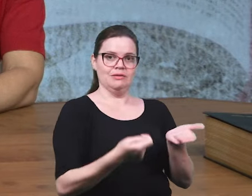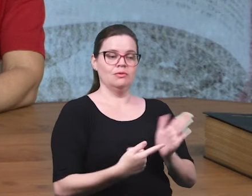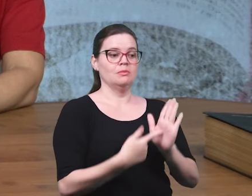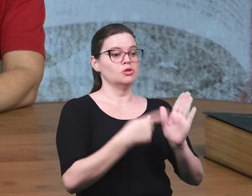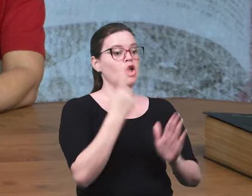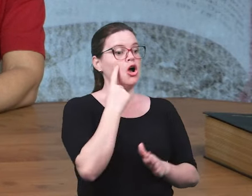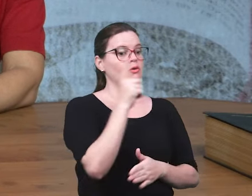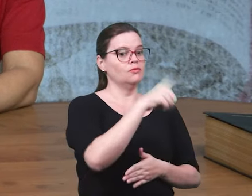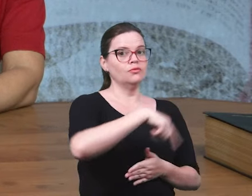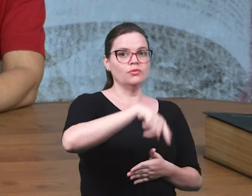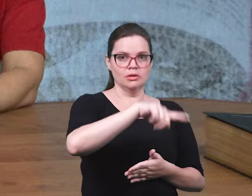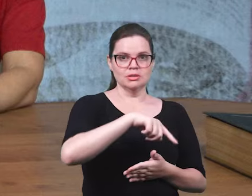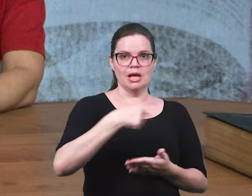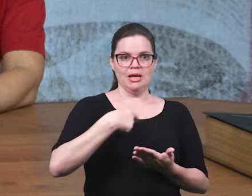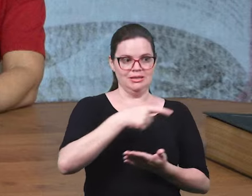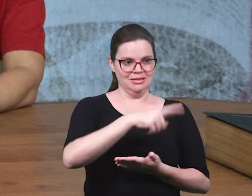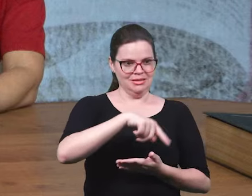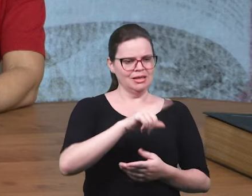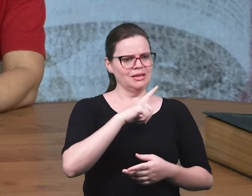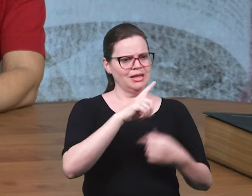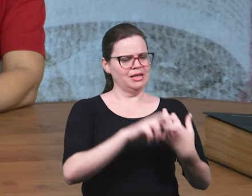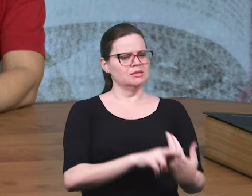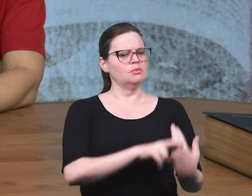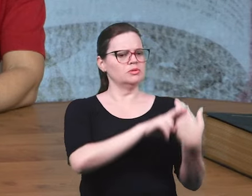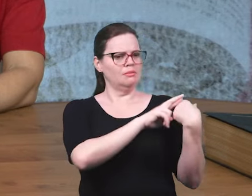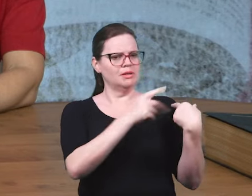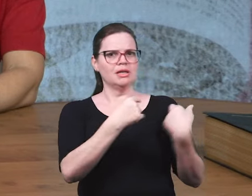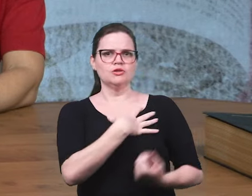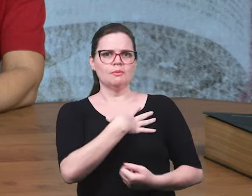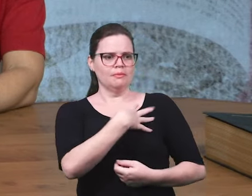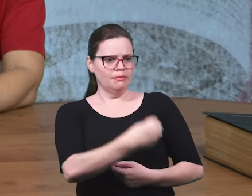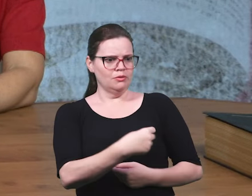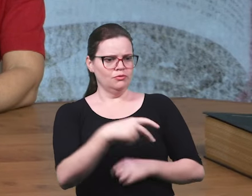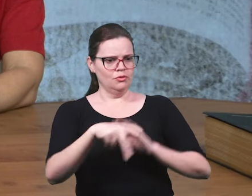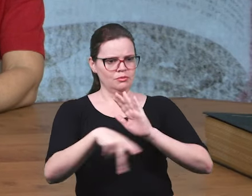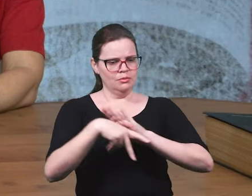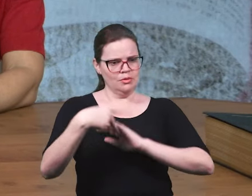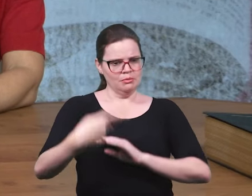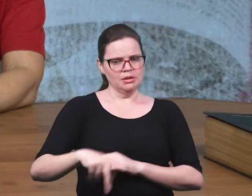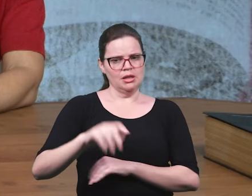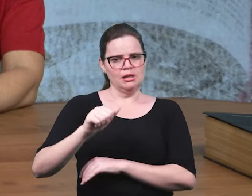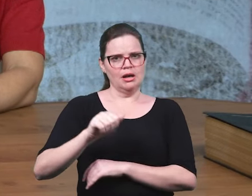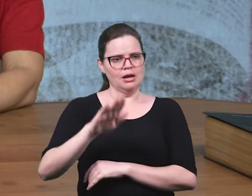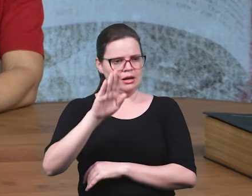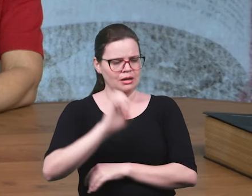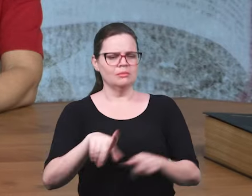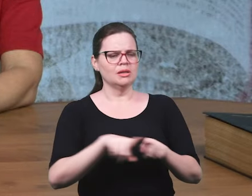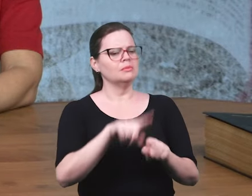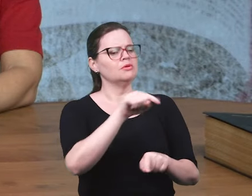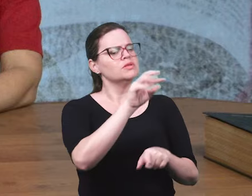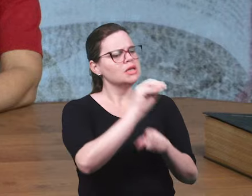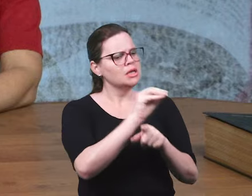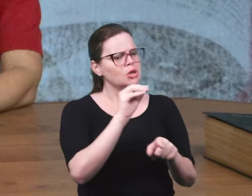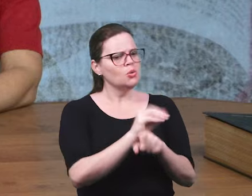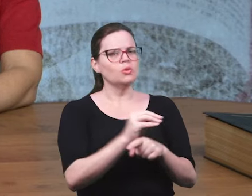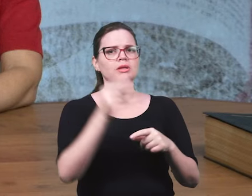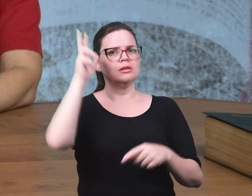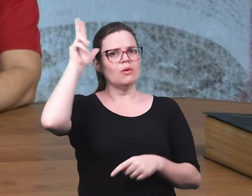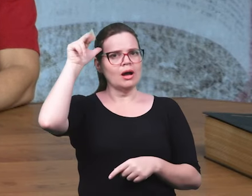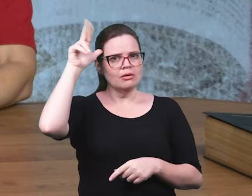estão convosco os filhos de vosso senhor, como também os carros e os cavalos e a